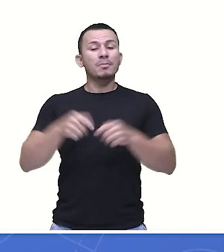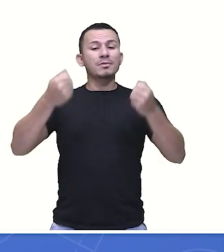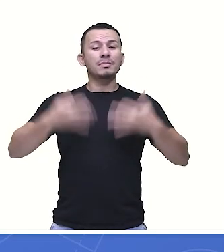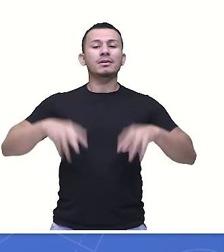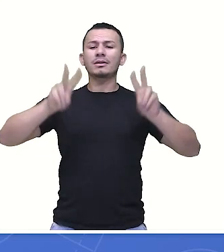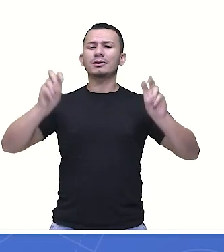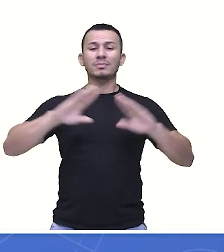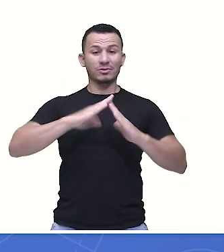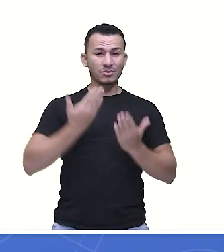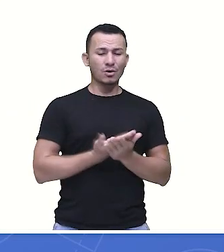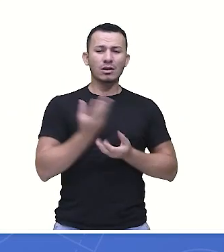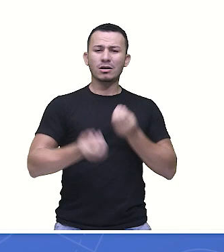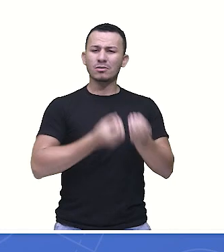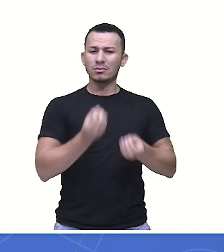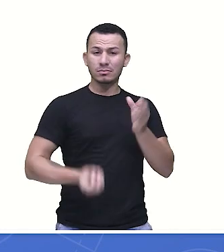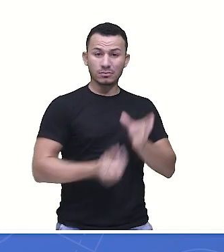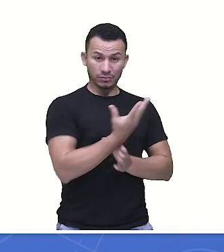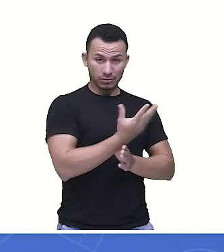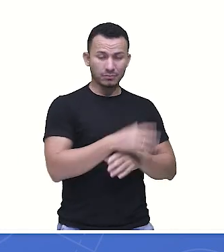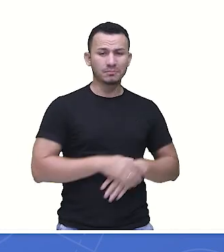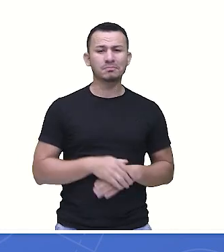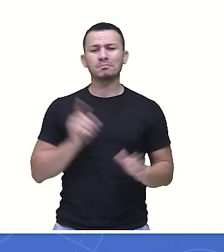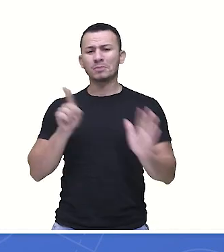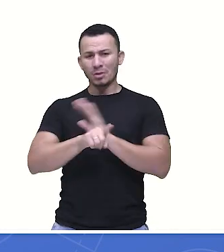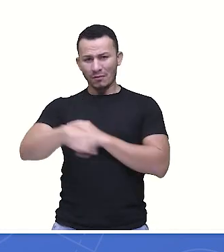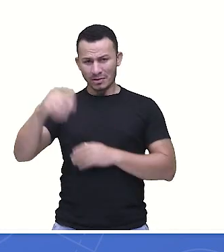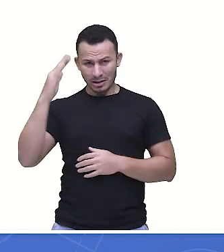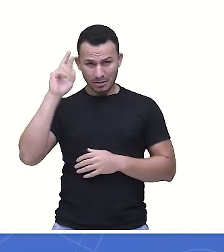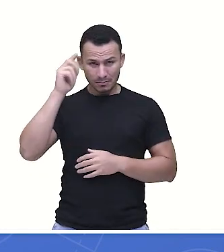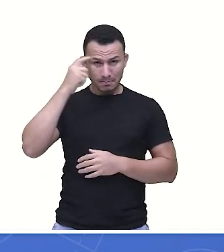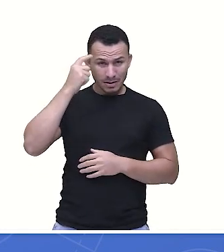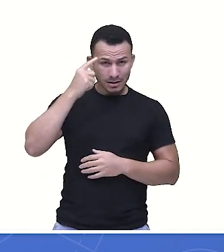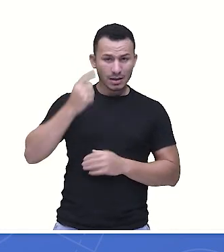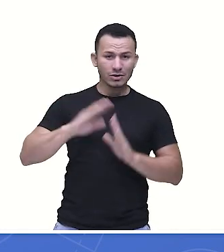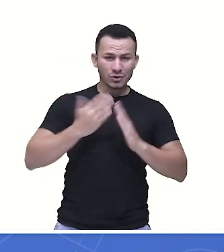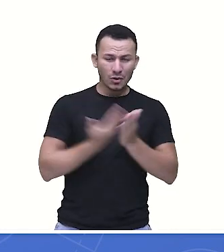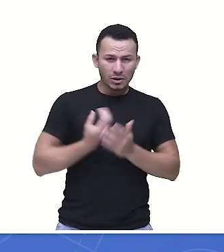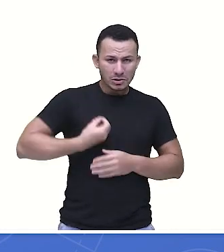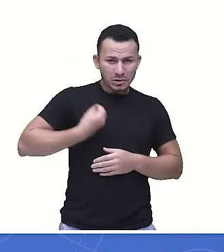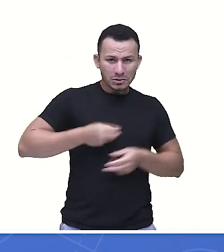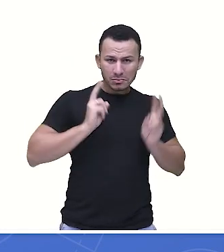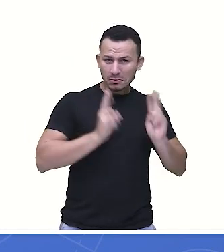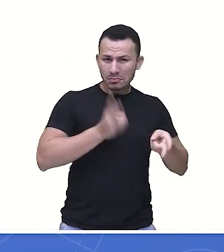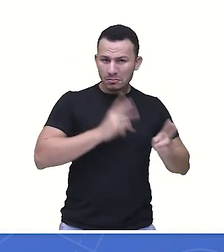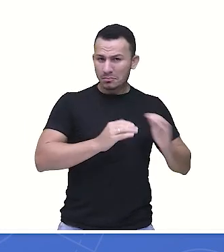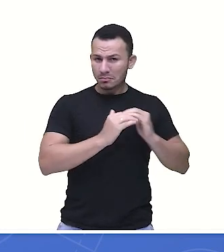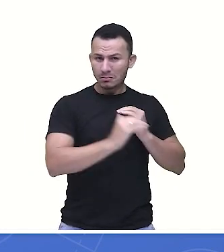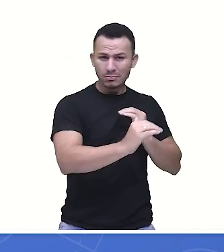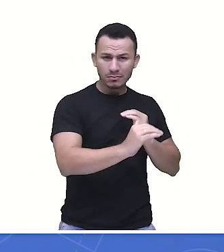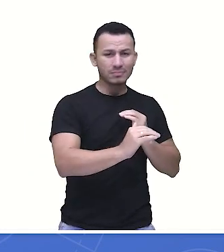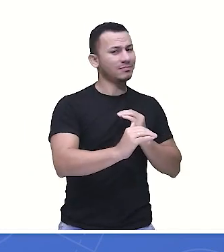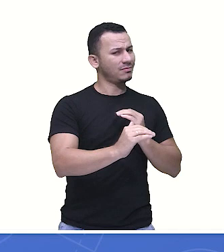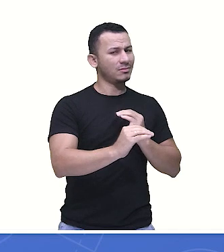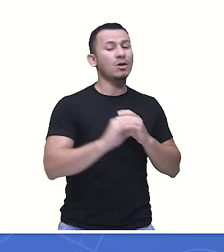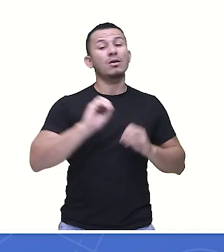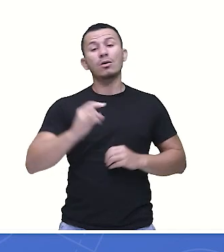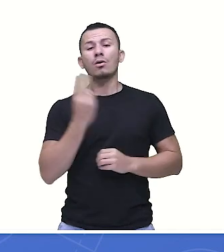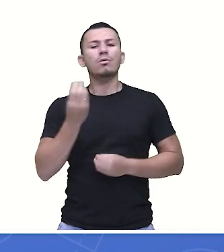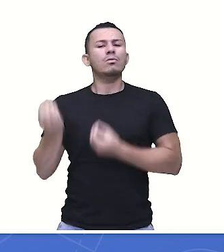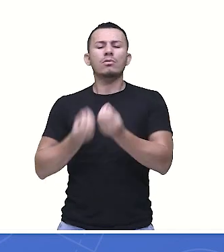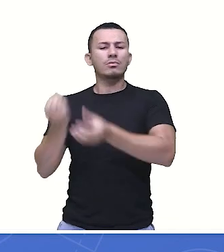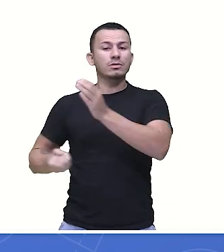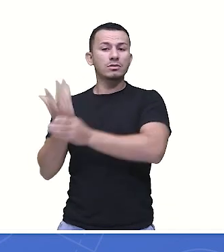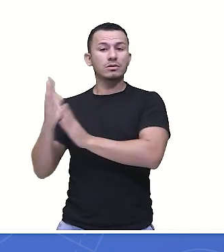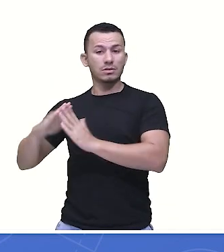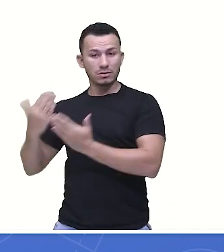certo? Vocês acham que a escola sempre existiu, né, ou não? Por que surgiu? Então a escola